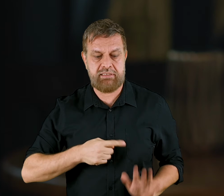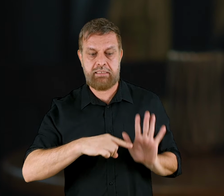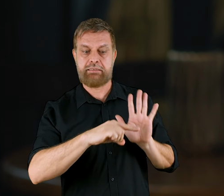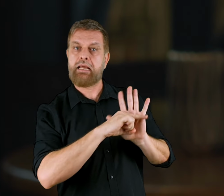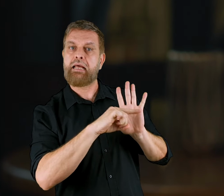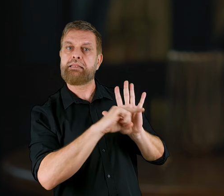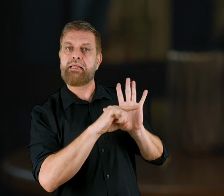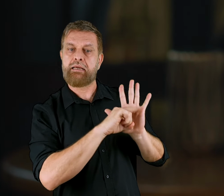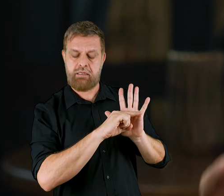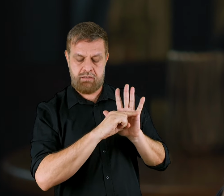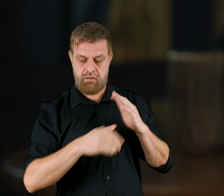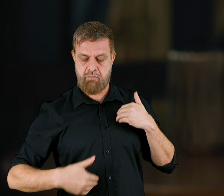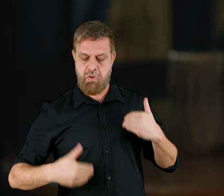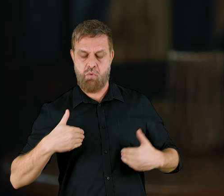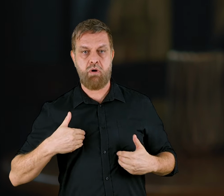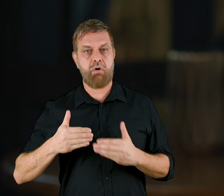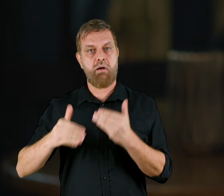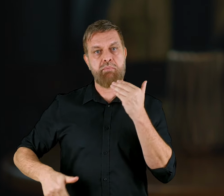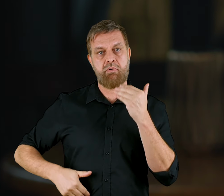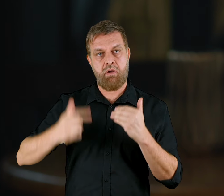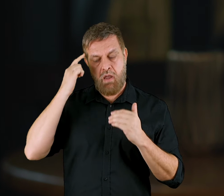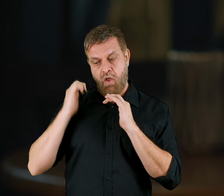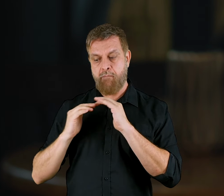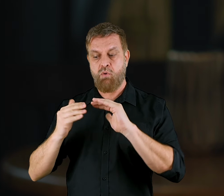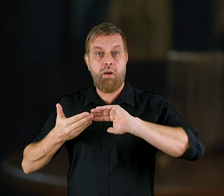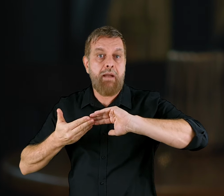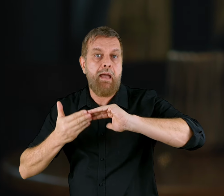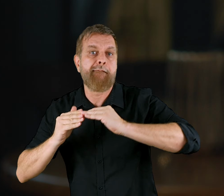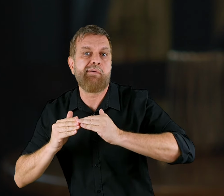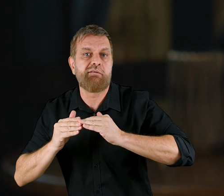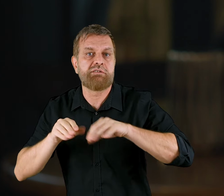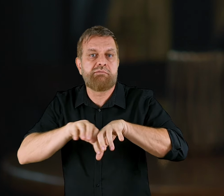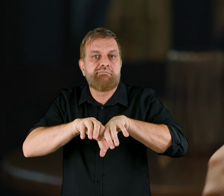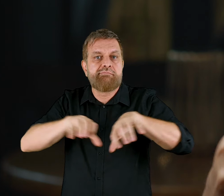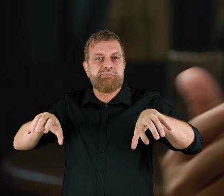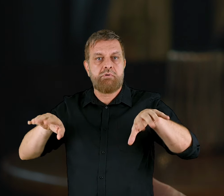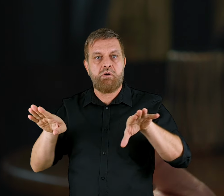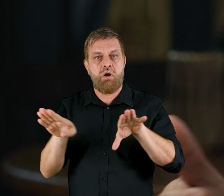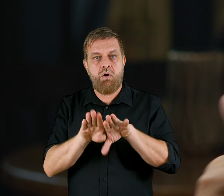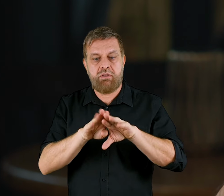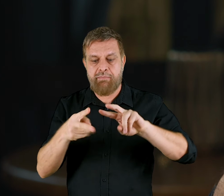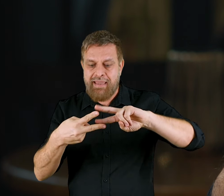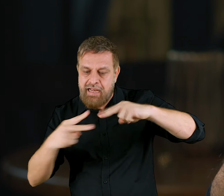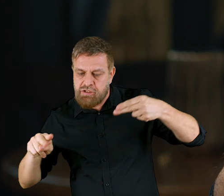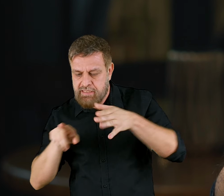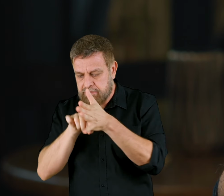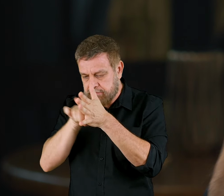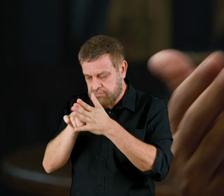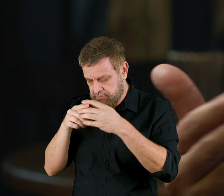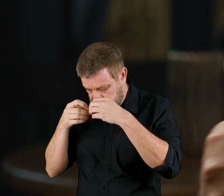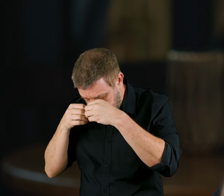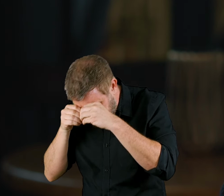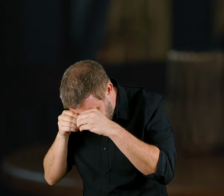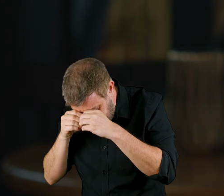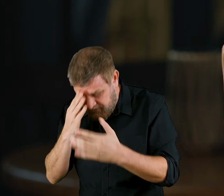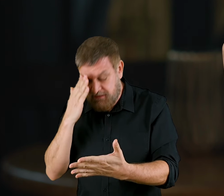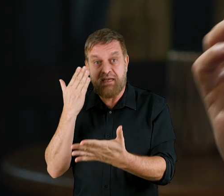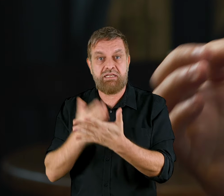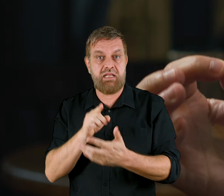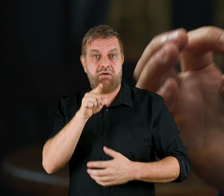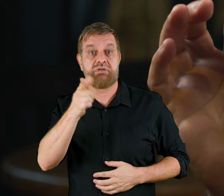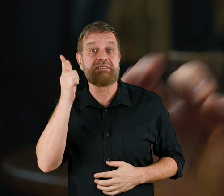negando o seu corpo e o seu cérebro enquanto biologia. Ou você fazer um sequenciamento genético e acreditar que